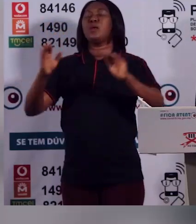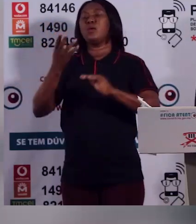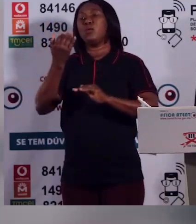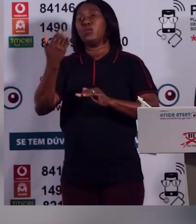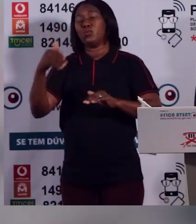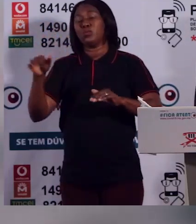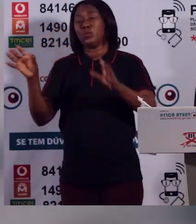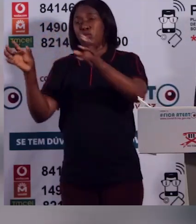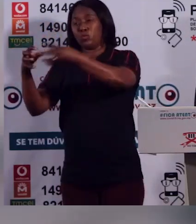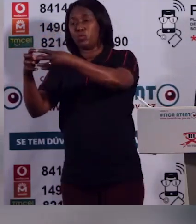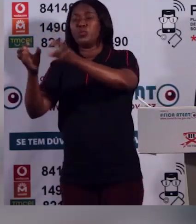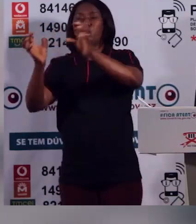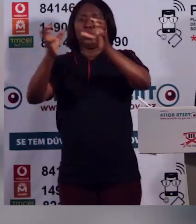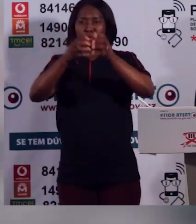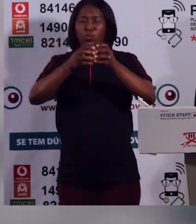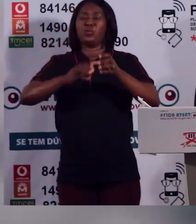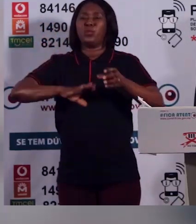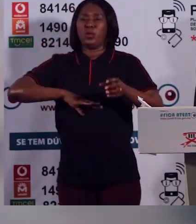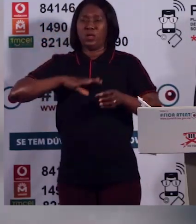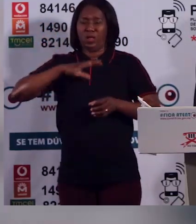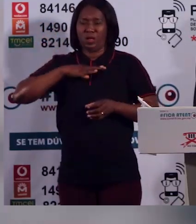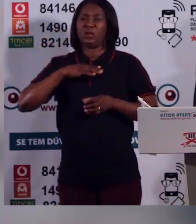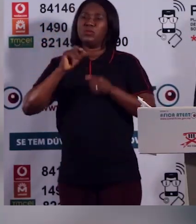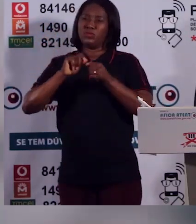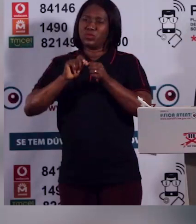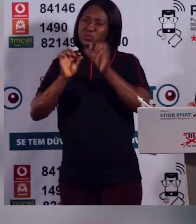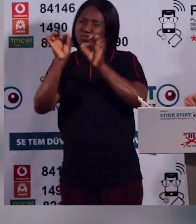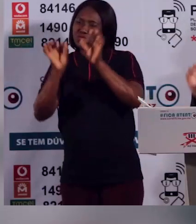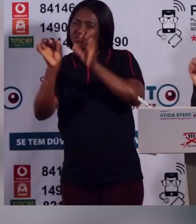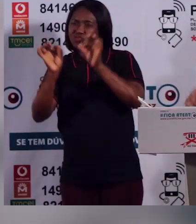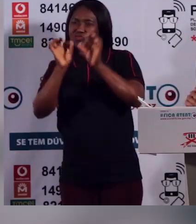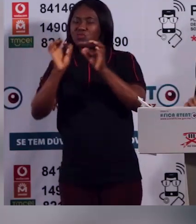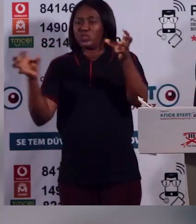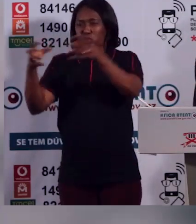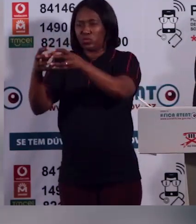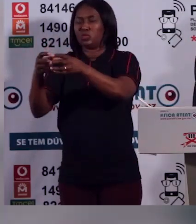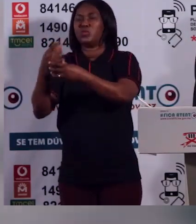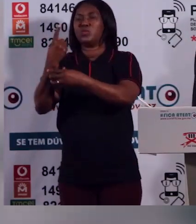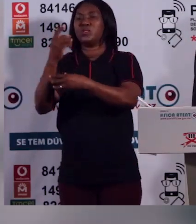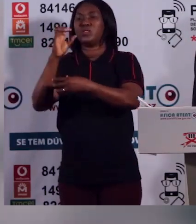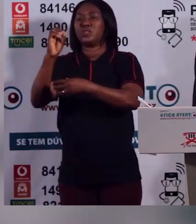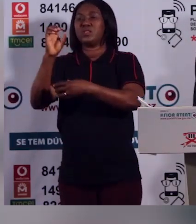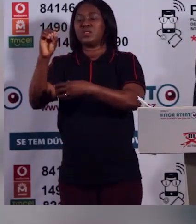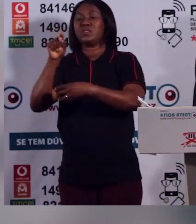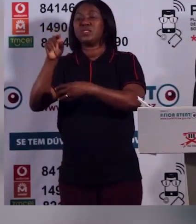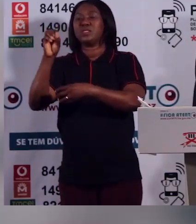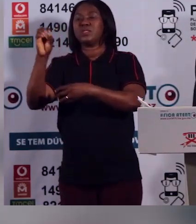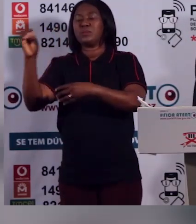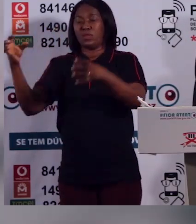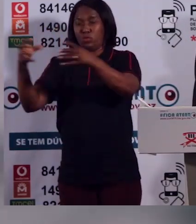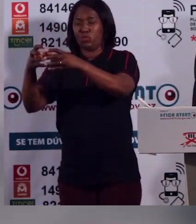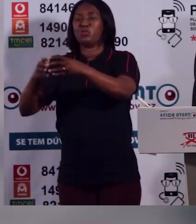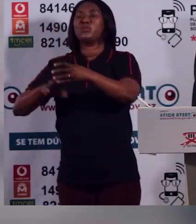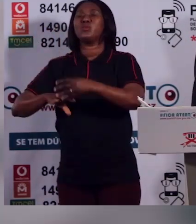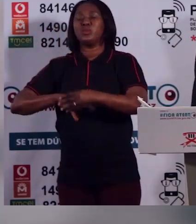etário, fizemos o cálculo do número de casos por 100 mil habitantes daquele grupo etário. E, portanto, aqui